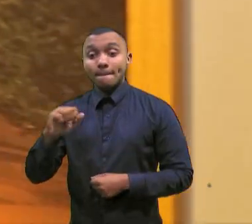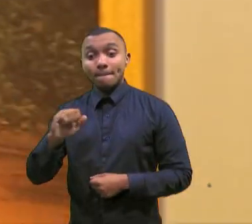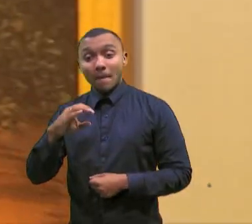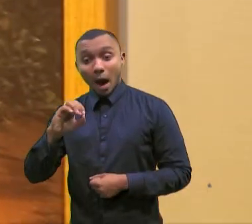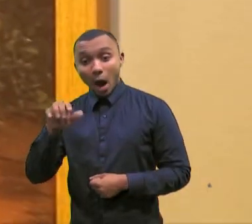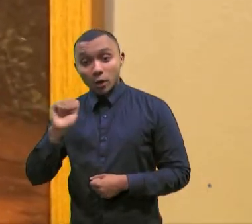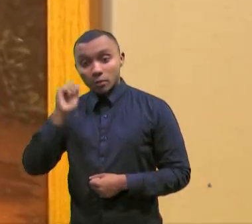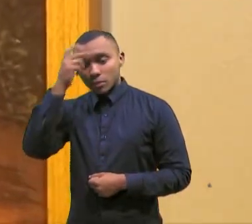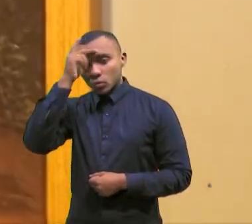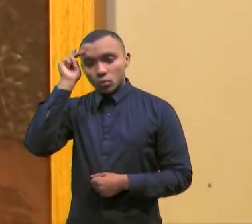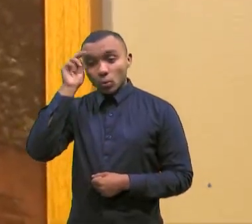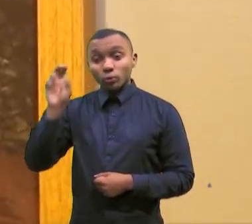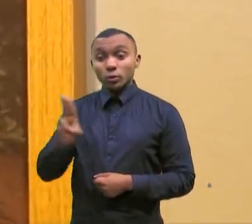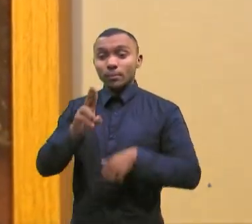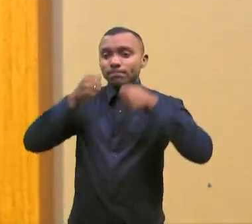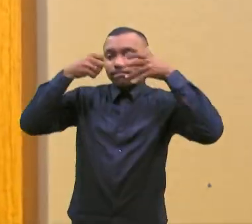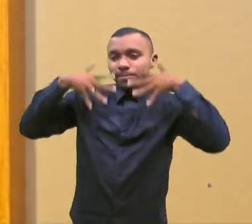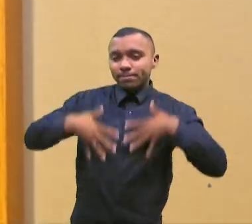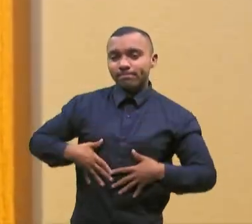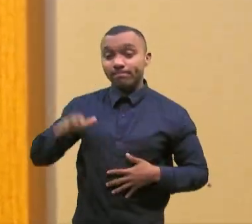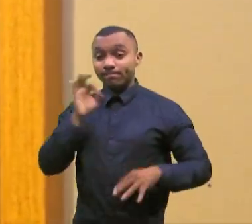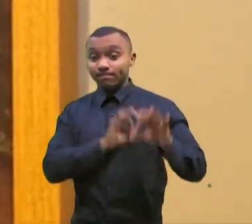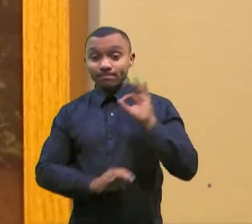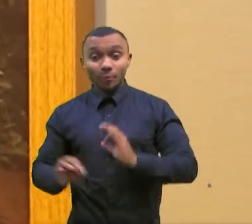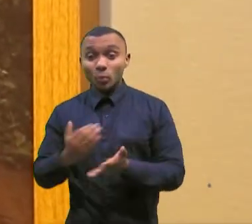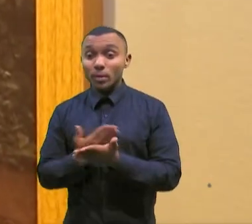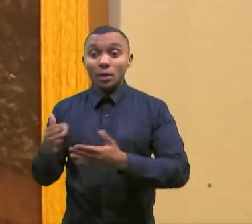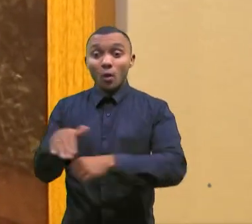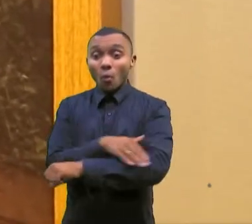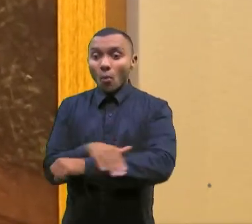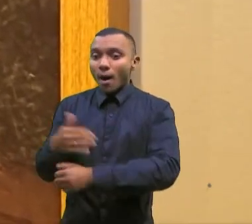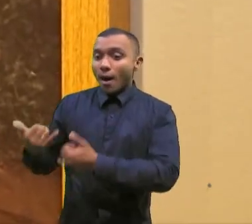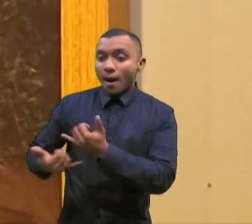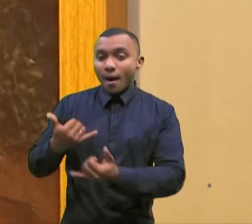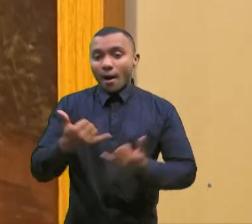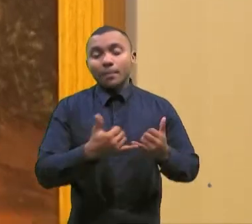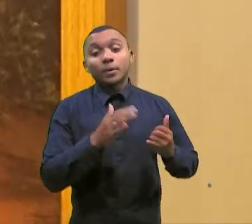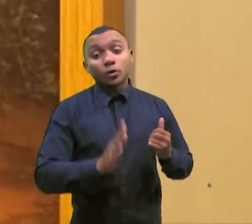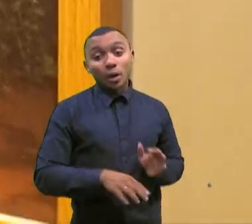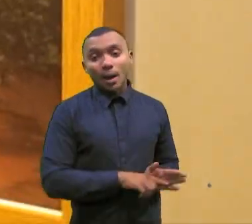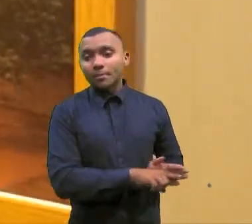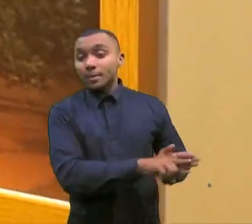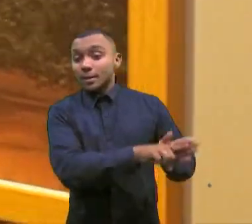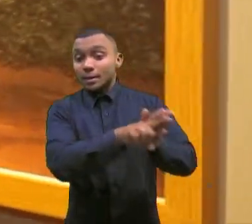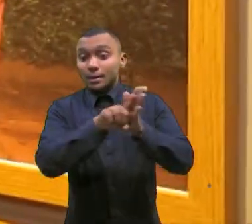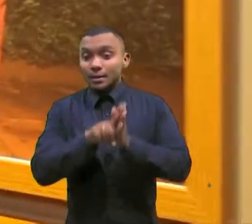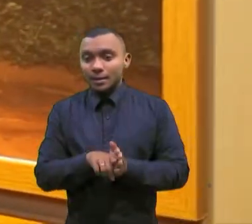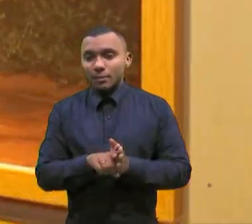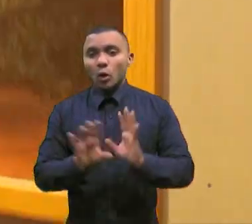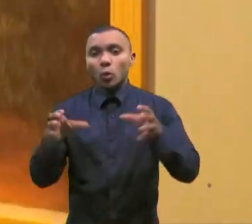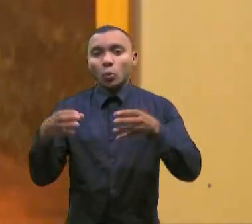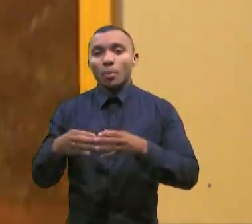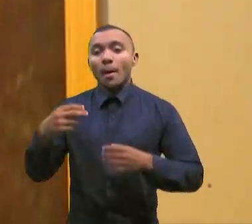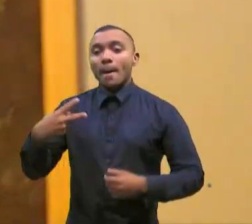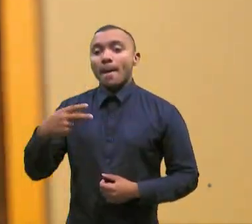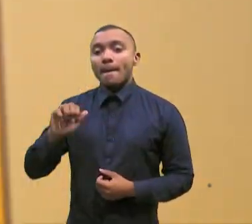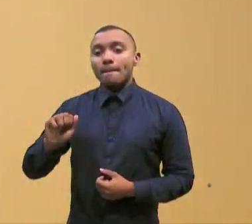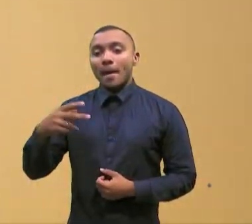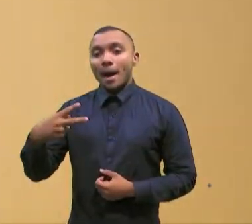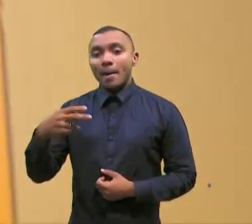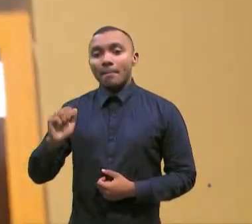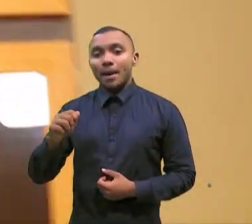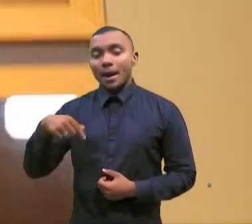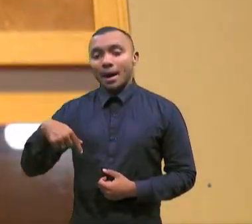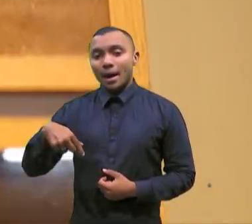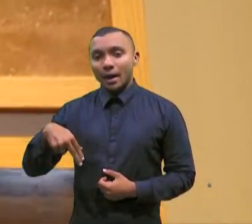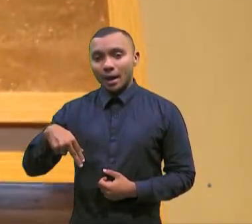veste, se caracteriza e sai brincando, né? Então ele tem uma pesquisa bem extensa aí sobre os papangus aqui no Ceará.